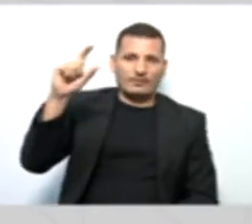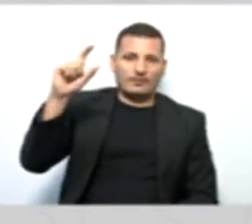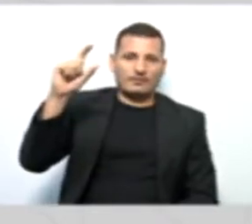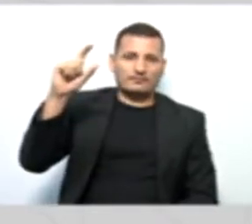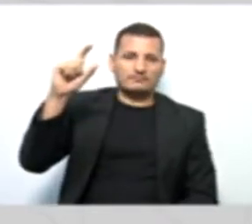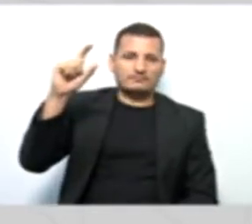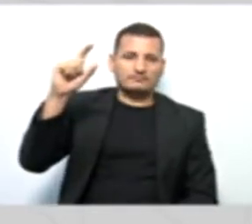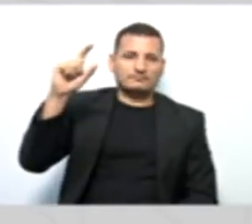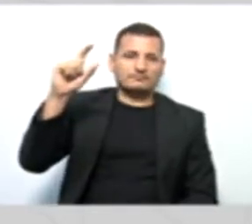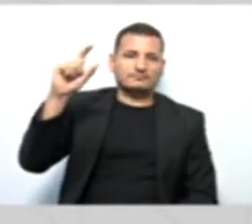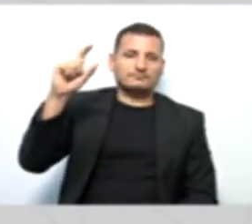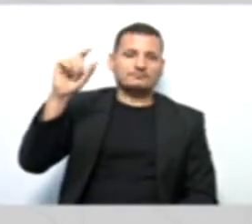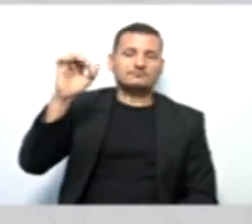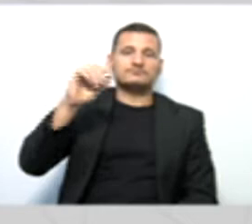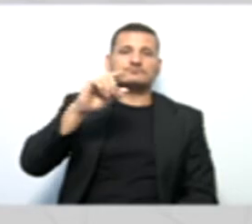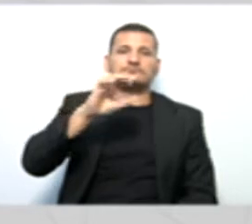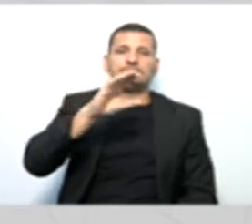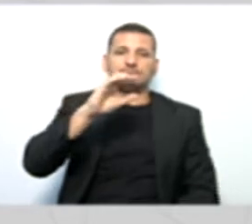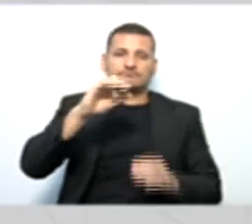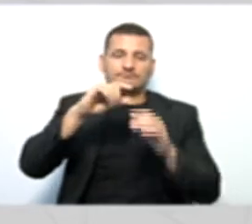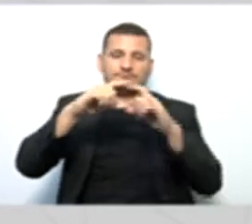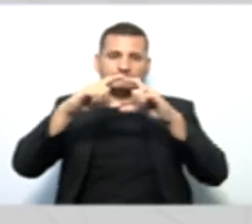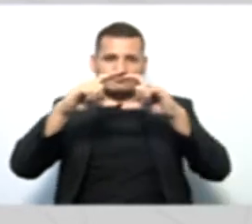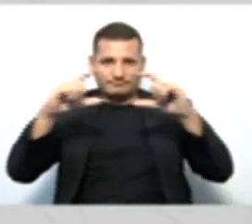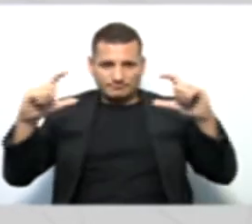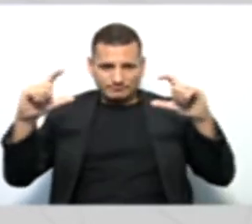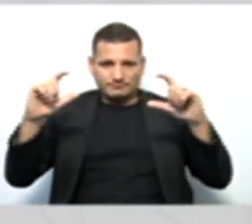uma parte maior no meio